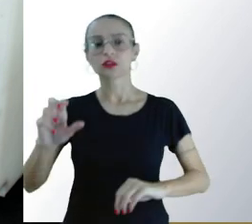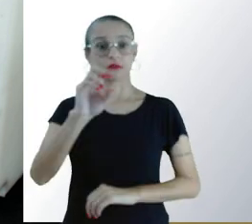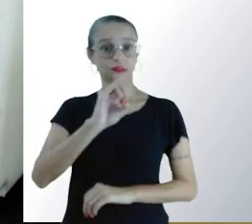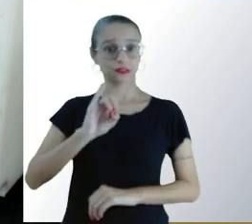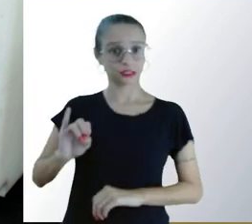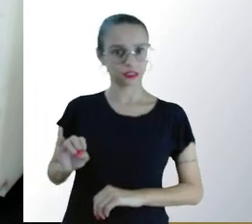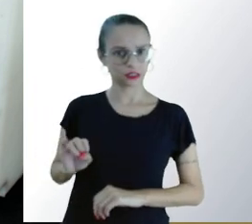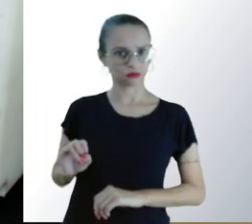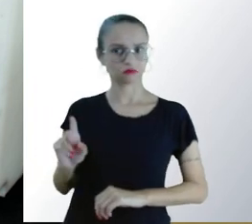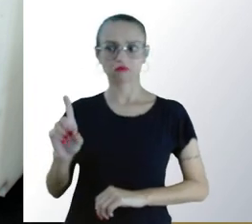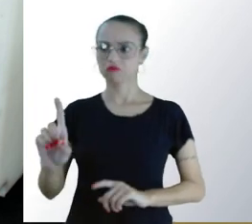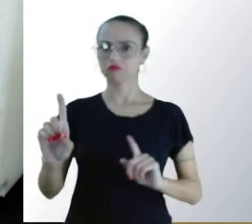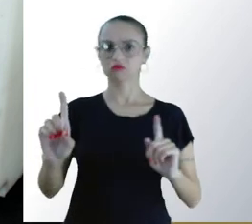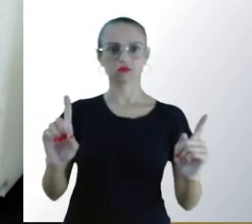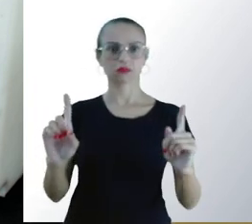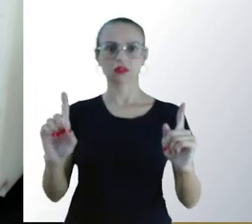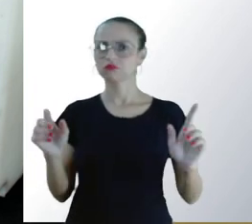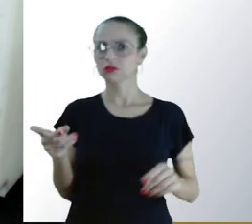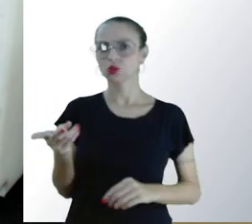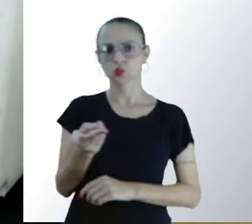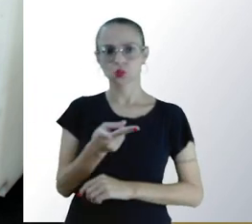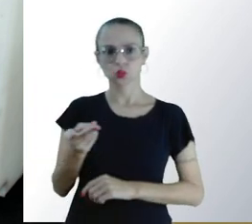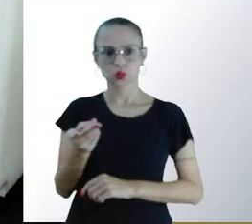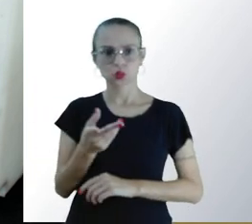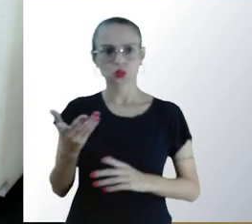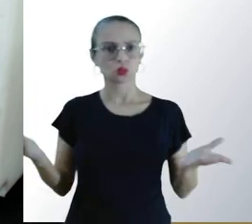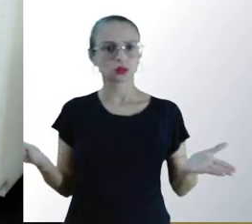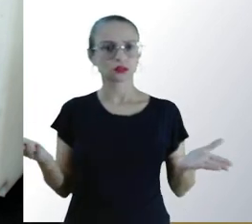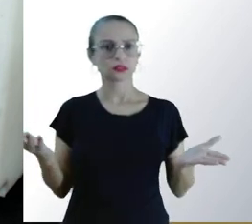das partes, né, dos responsáveis quiser,